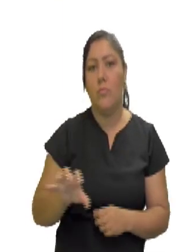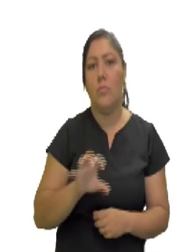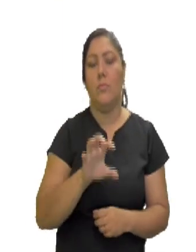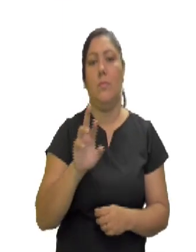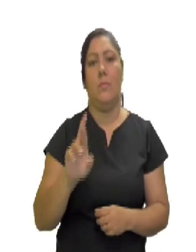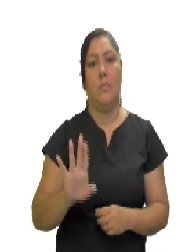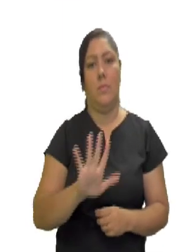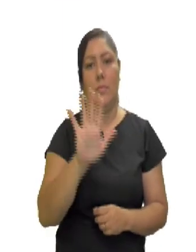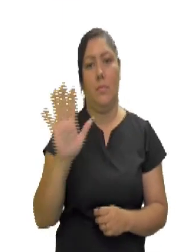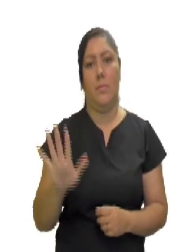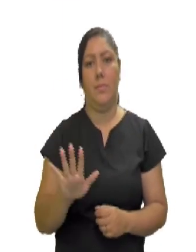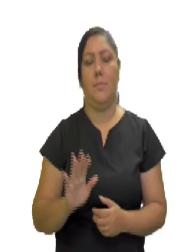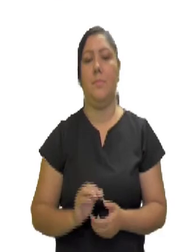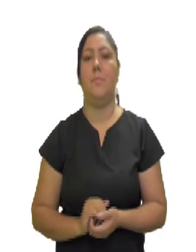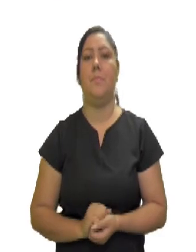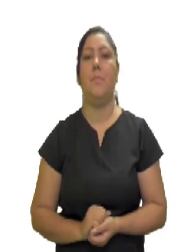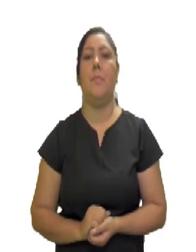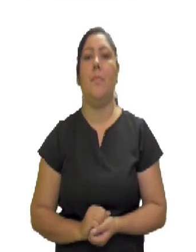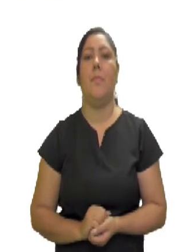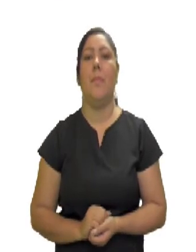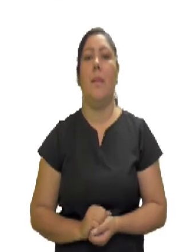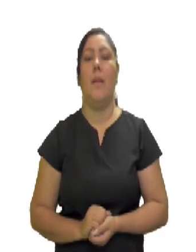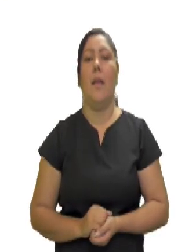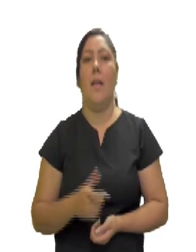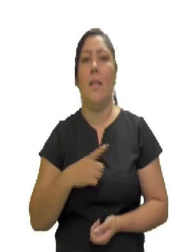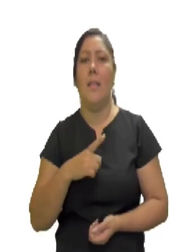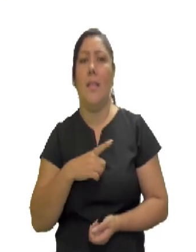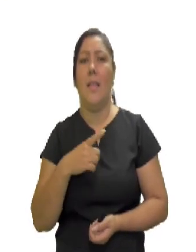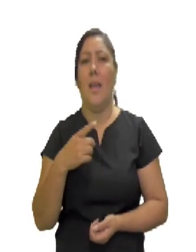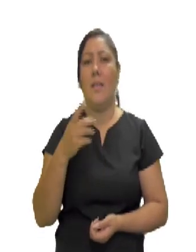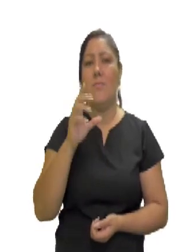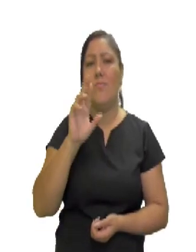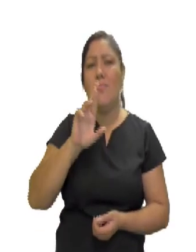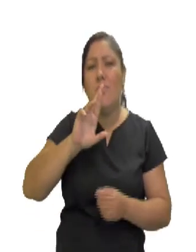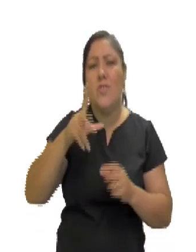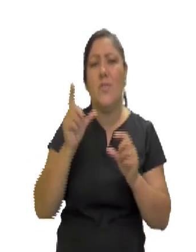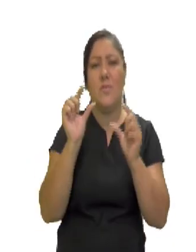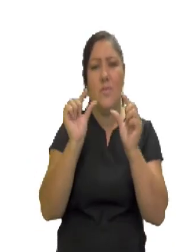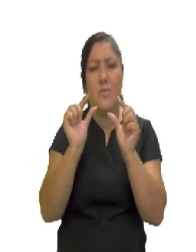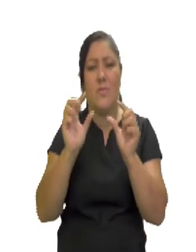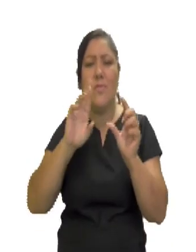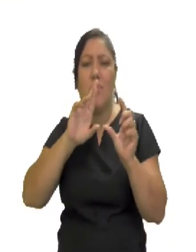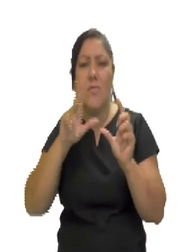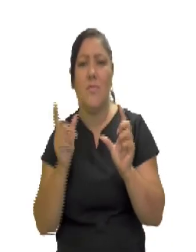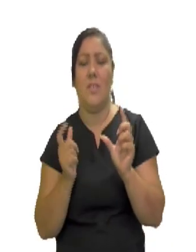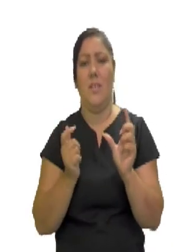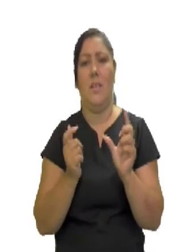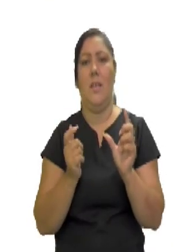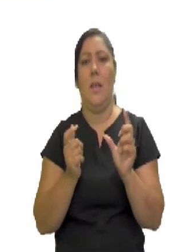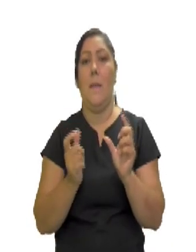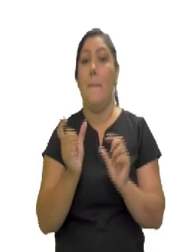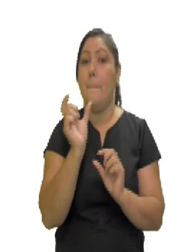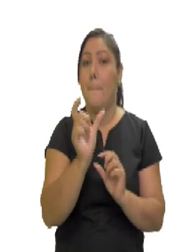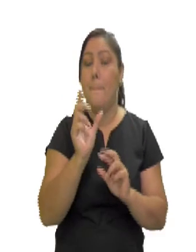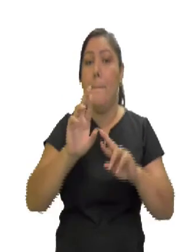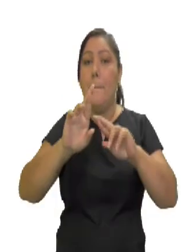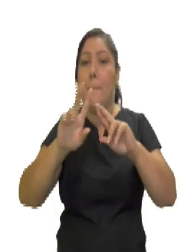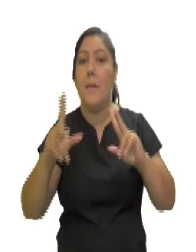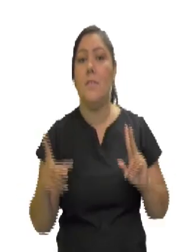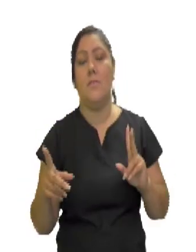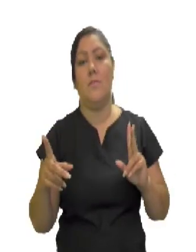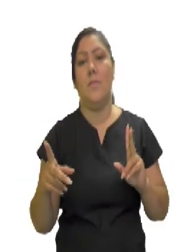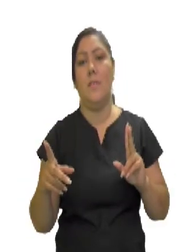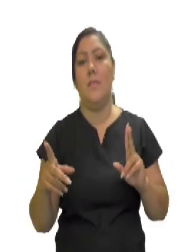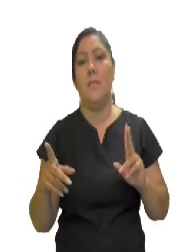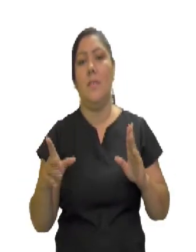É a linguagem que possui um certo sotaque de alguns lugares. São palavras diferentes, mas que denominam